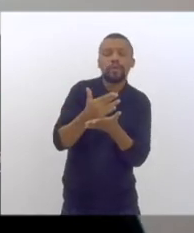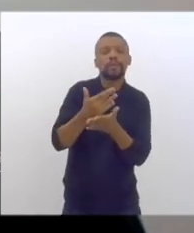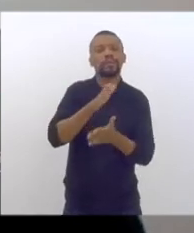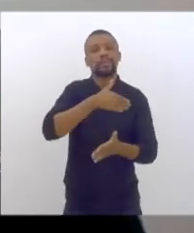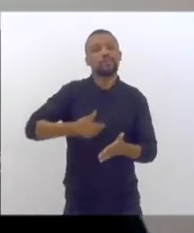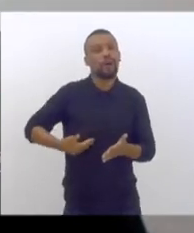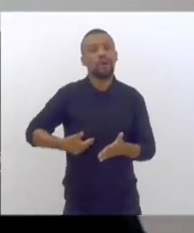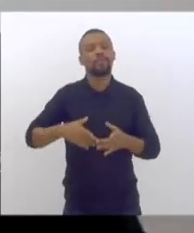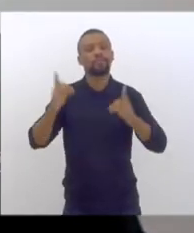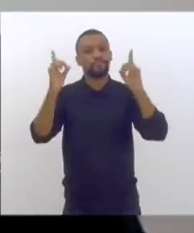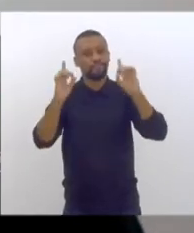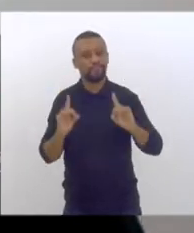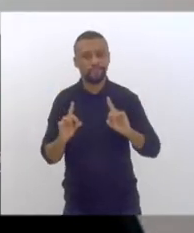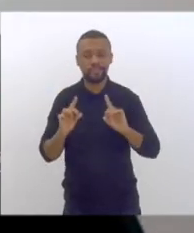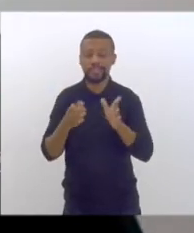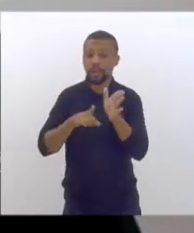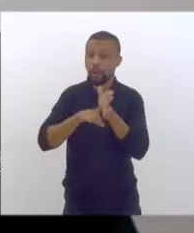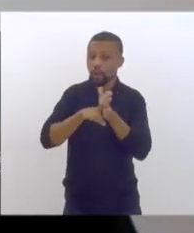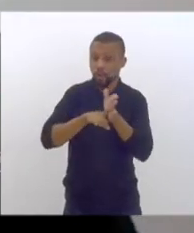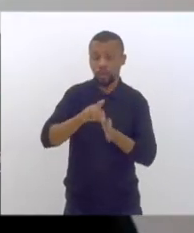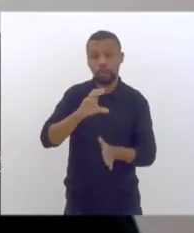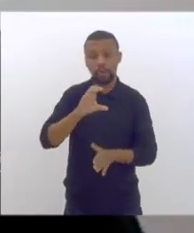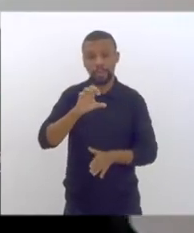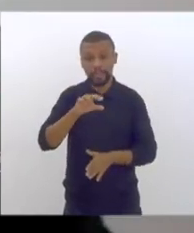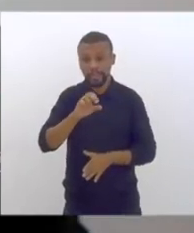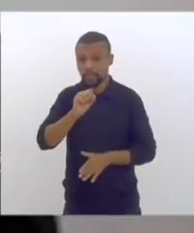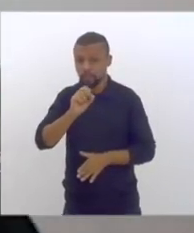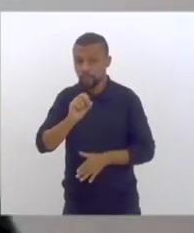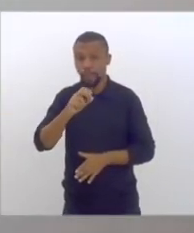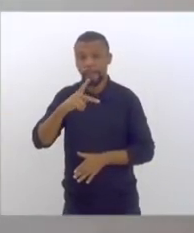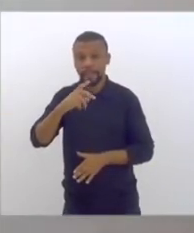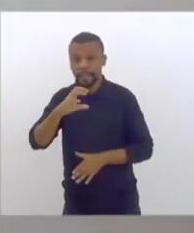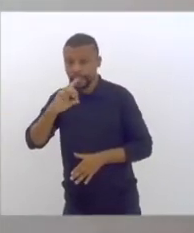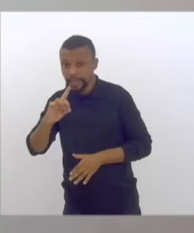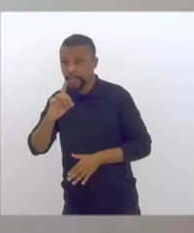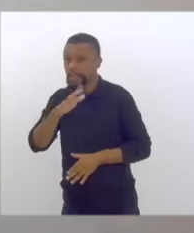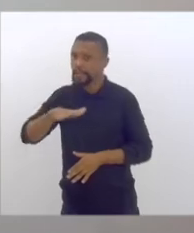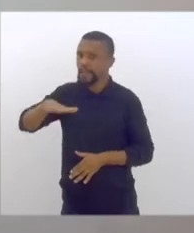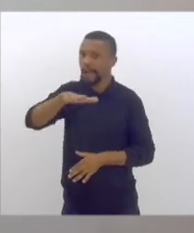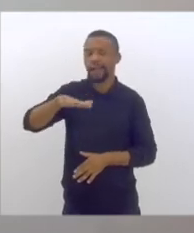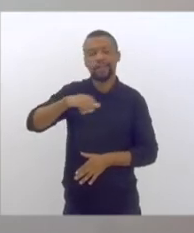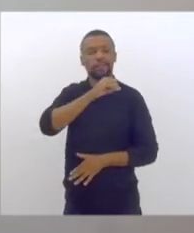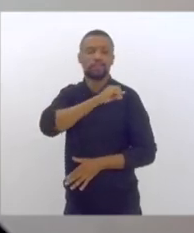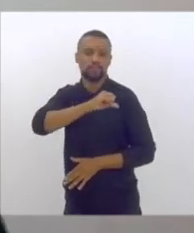deficiência senso pcd no âmbito do Estado do Rio de Janeiro